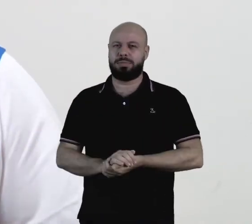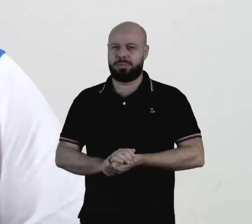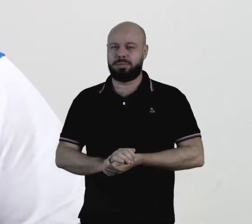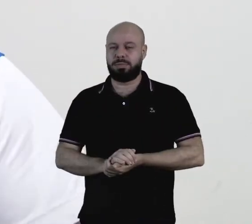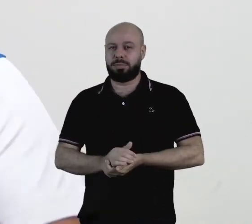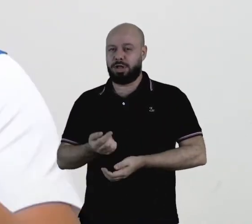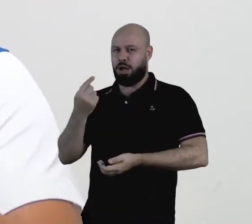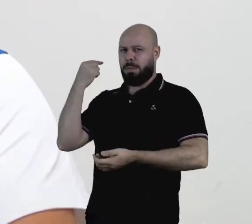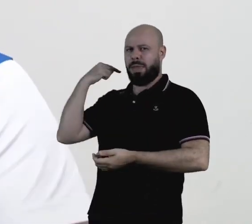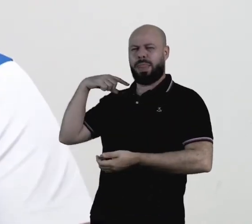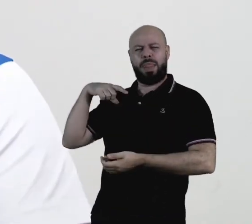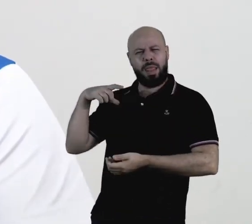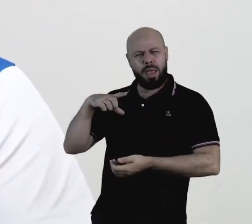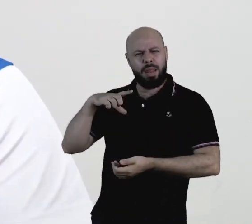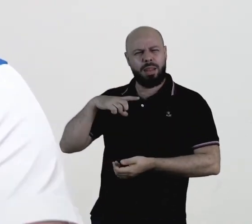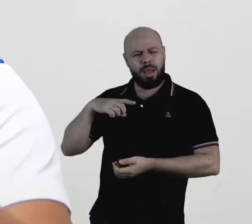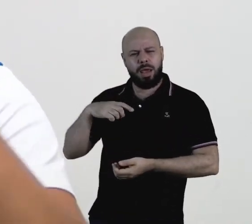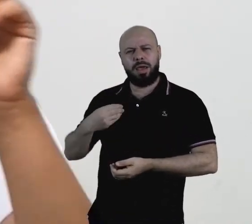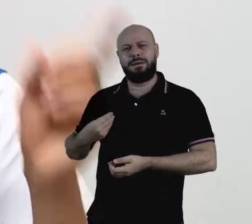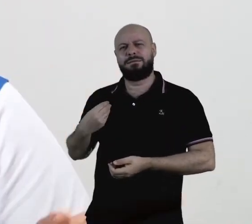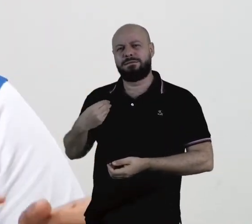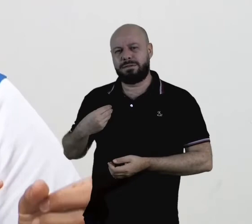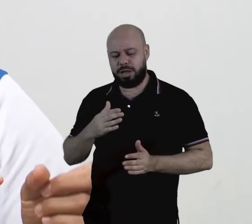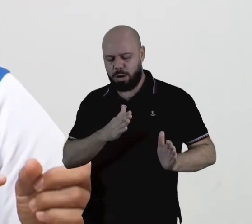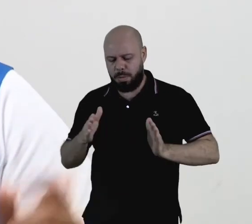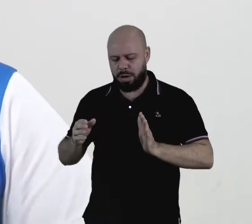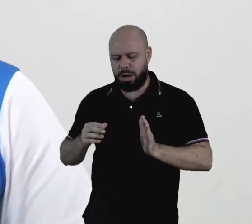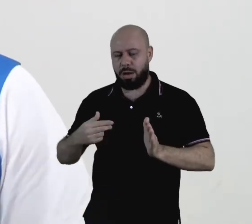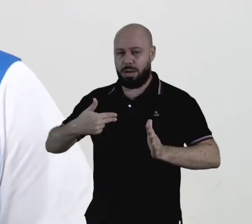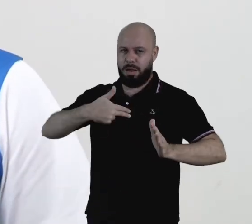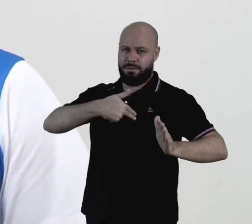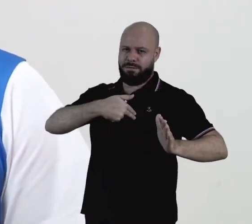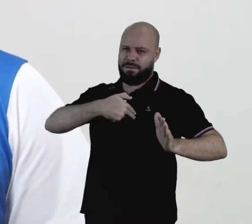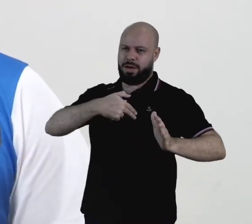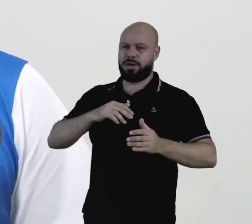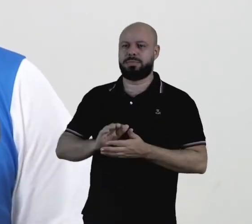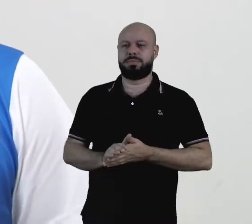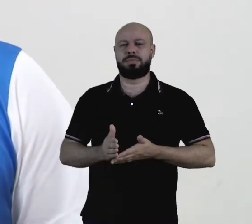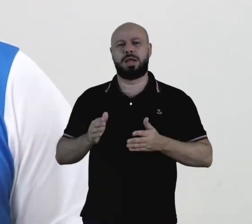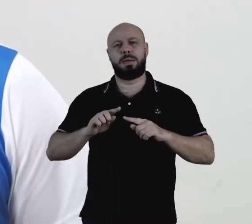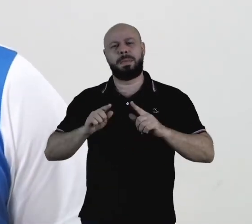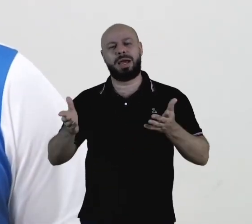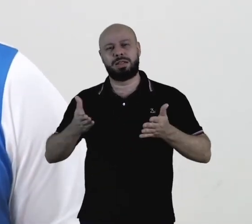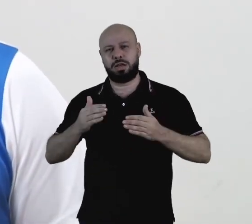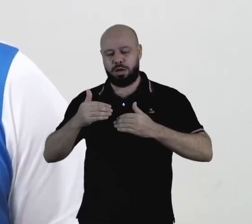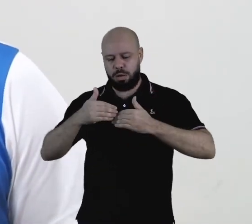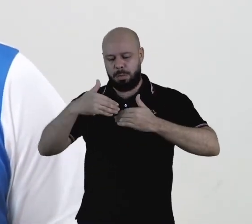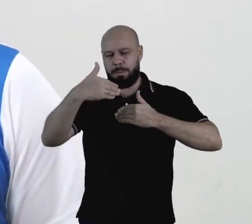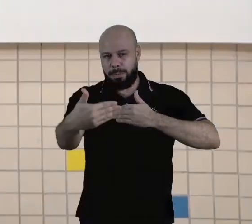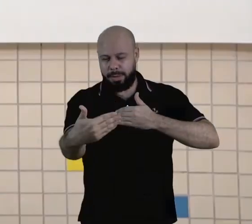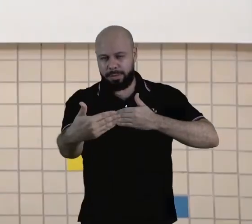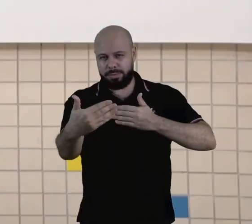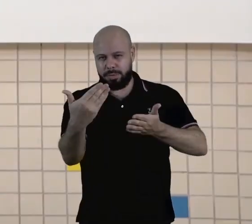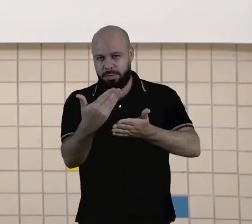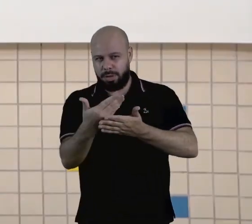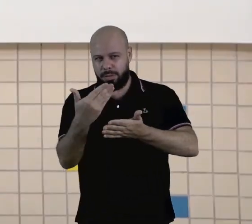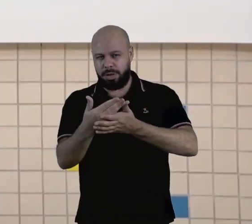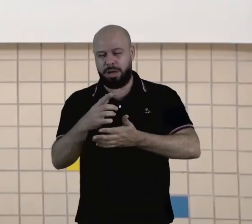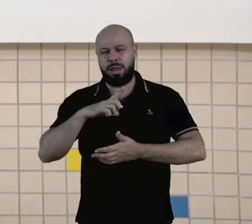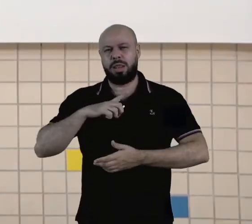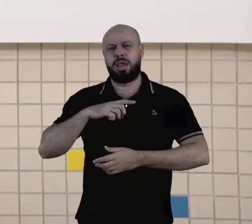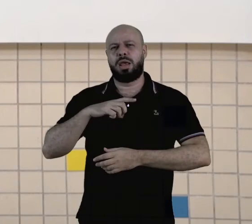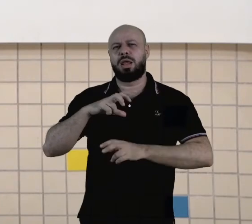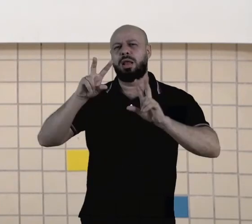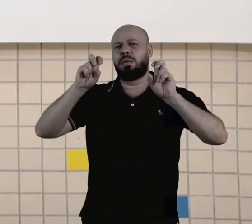falamos a respeito da política brasileira naquele período. E no nosso próximo encontro, vamos falar